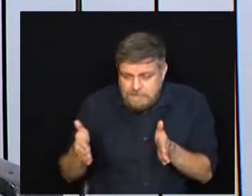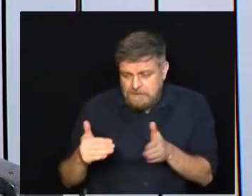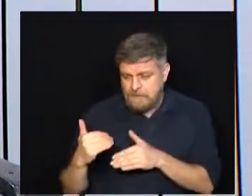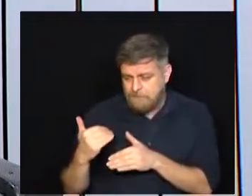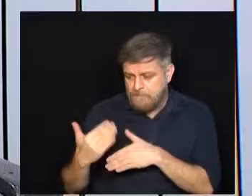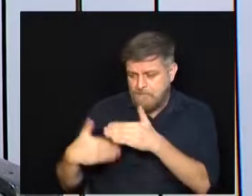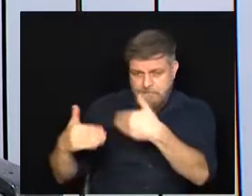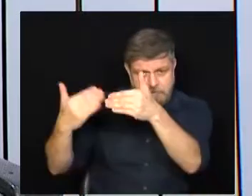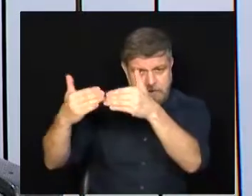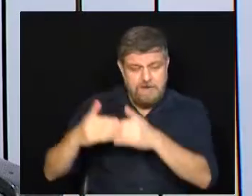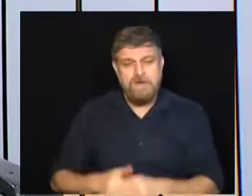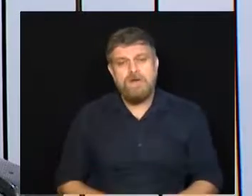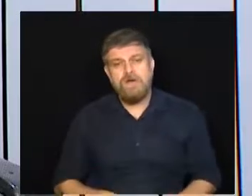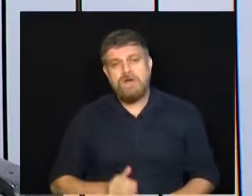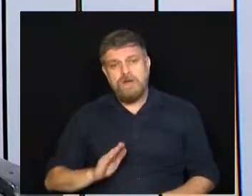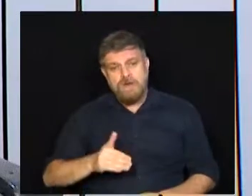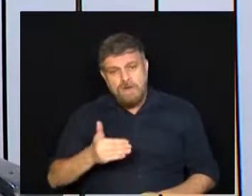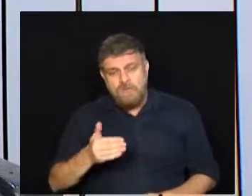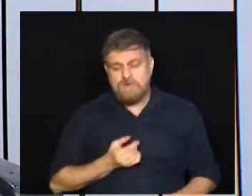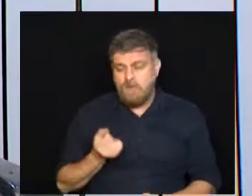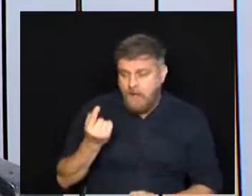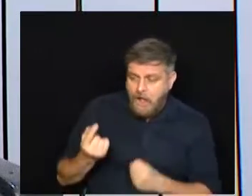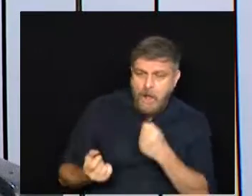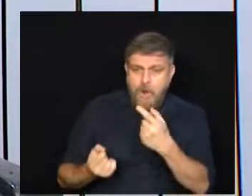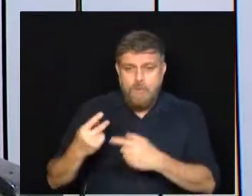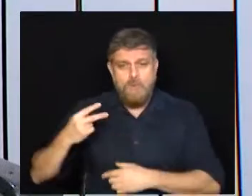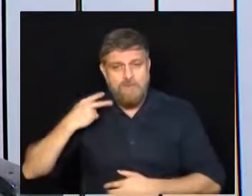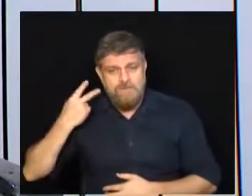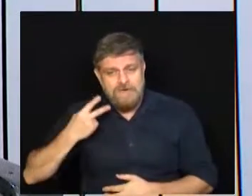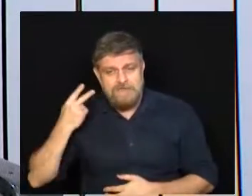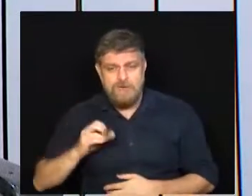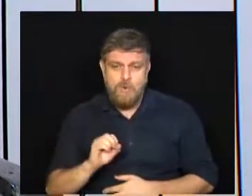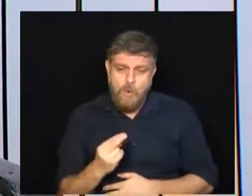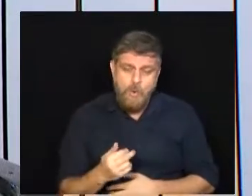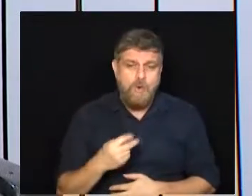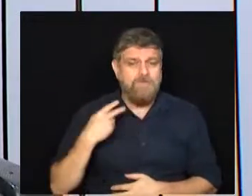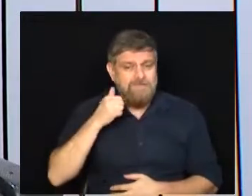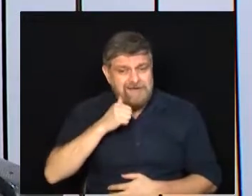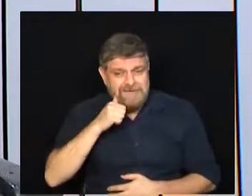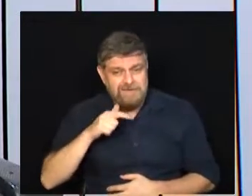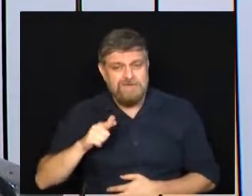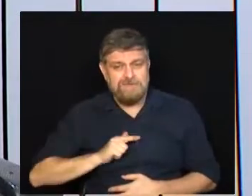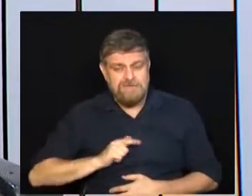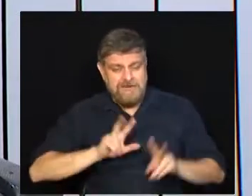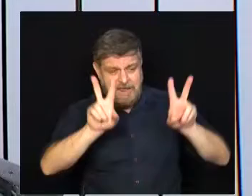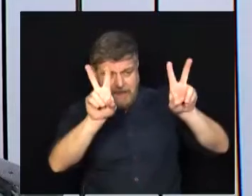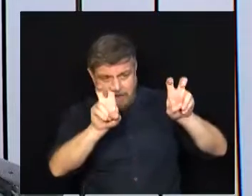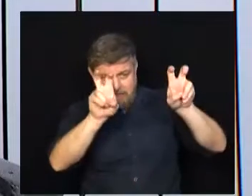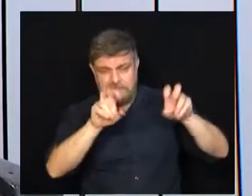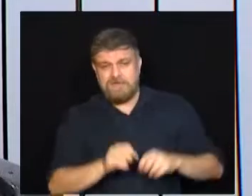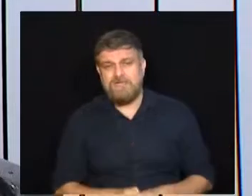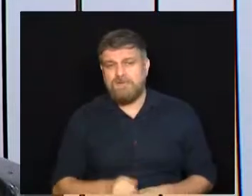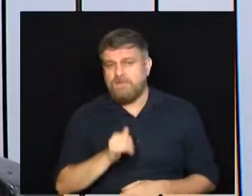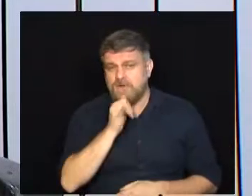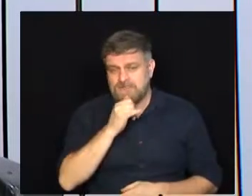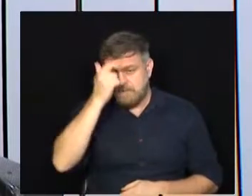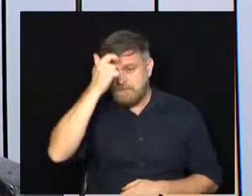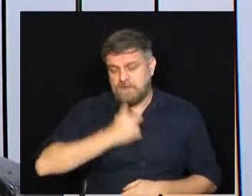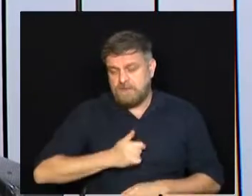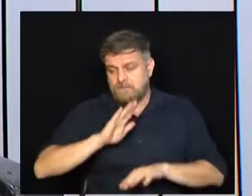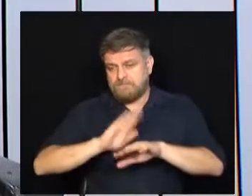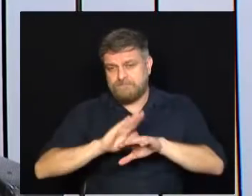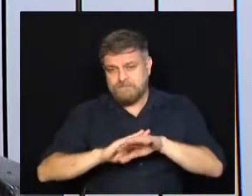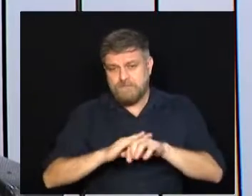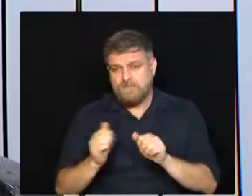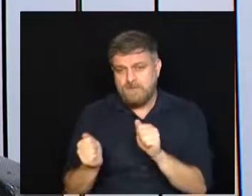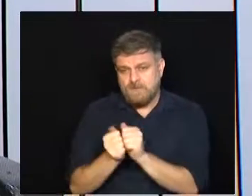avanço quando alguns vereadores, vereadoras trouxeram pautas para cá. Por exemplo, eu fui autor, junto